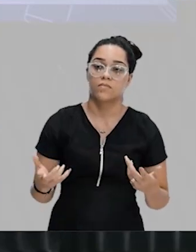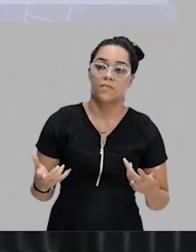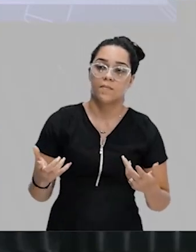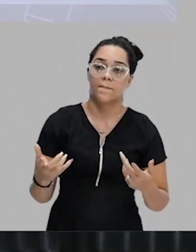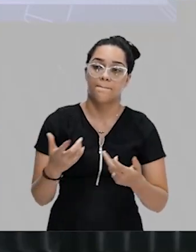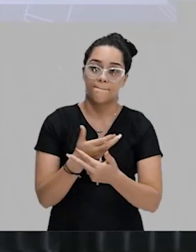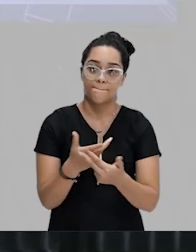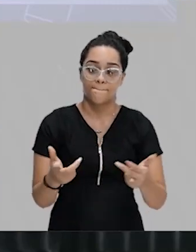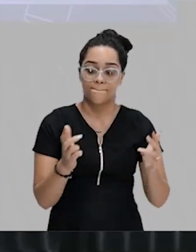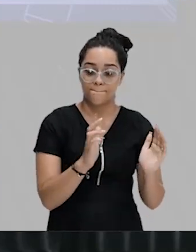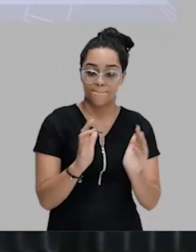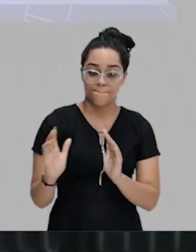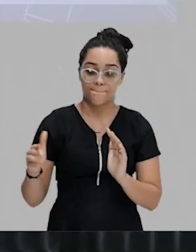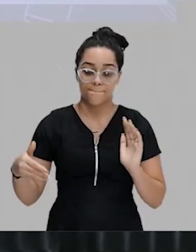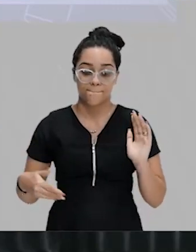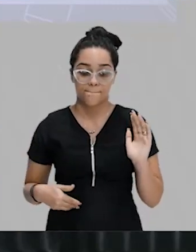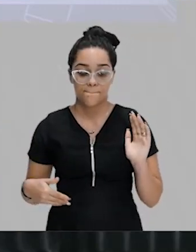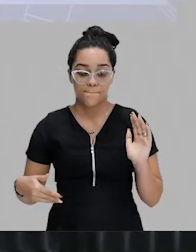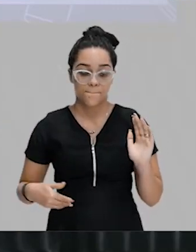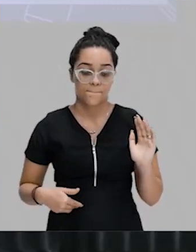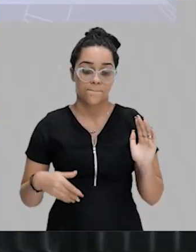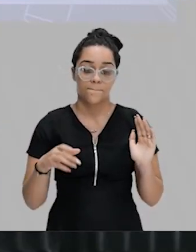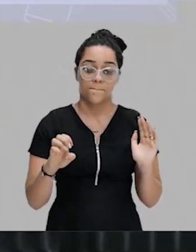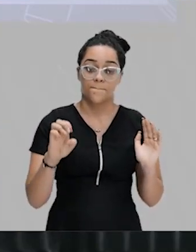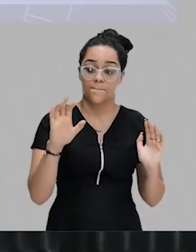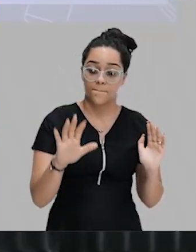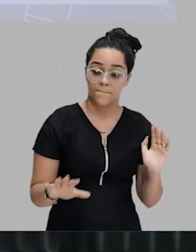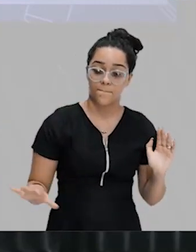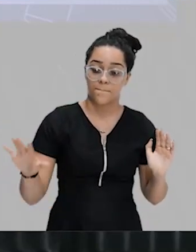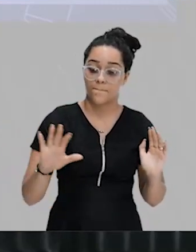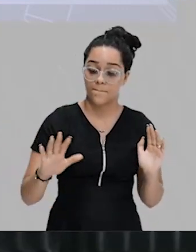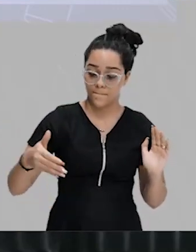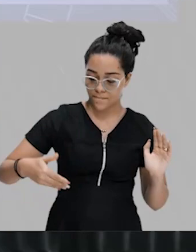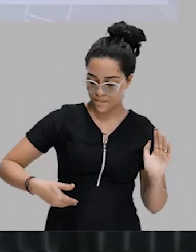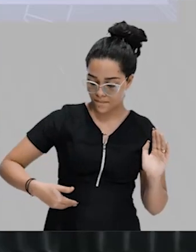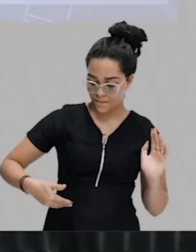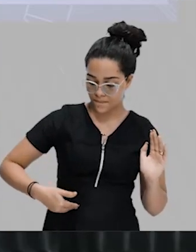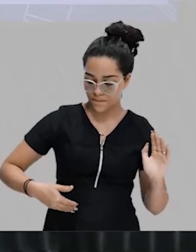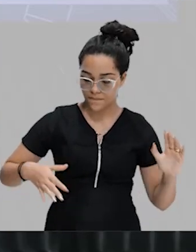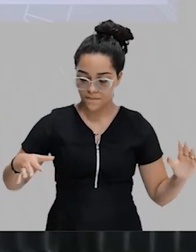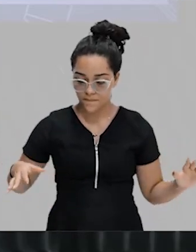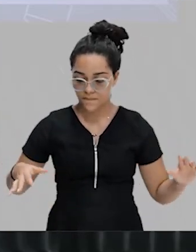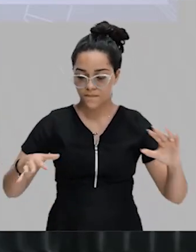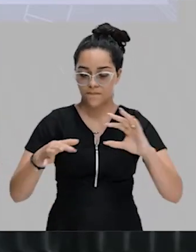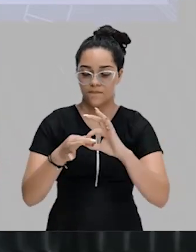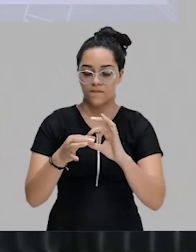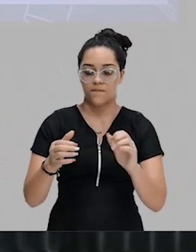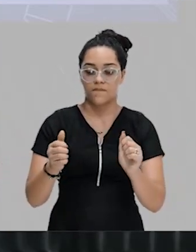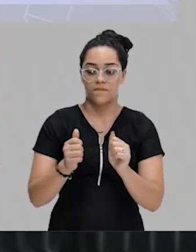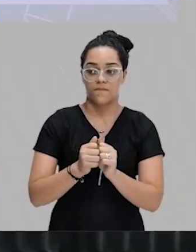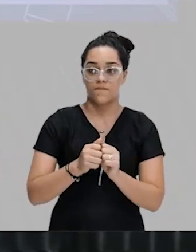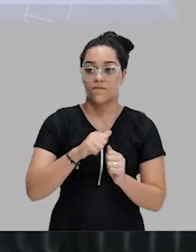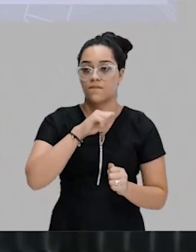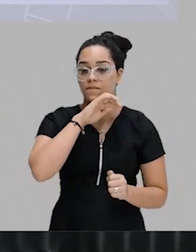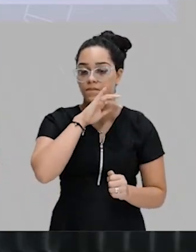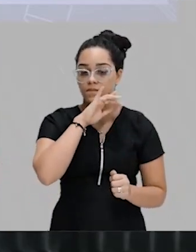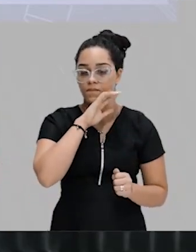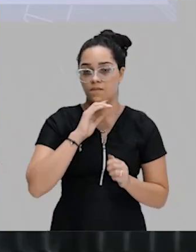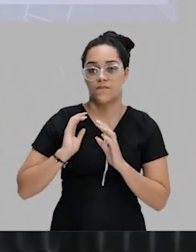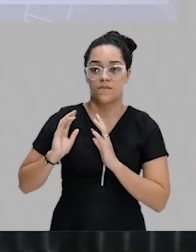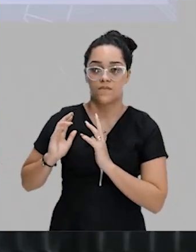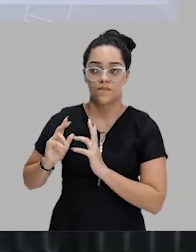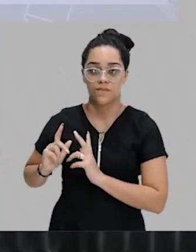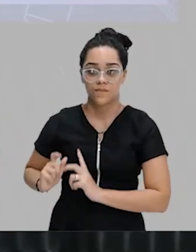por esse período de fome na Europa. E a fome, juntamente com os péssimos hábitos de